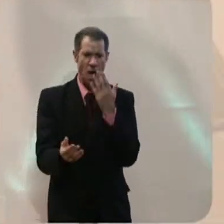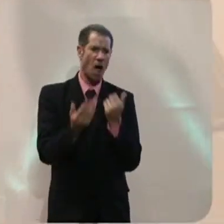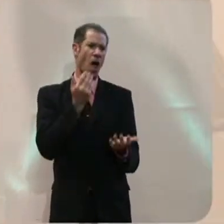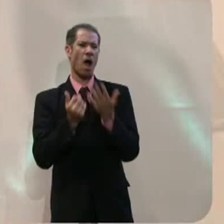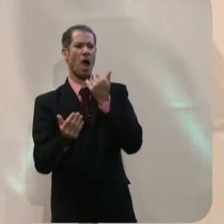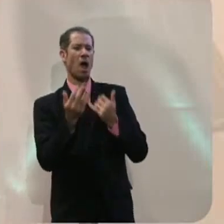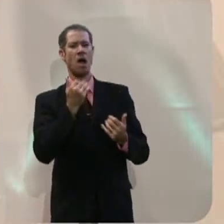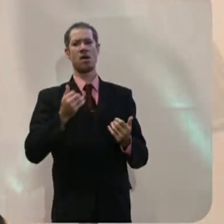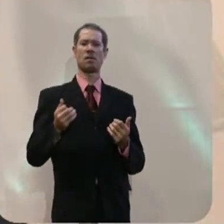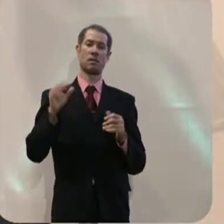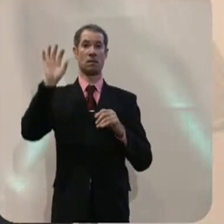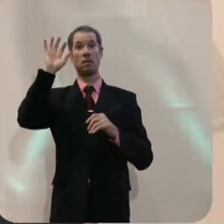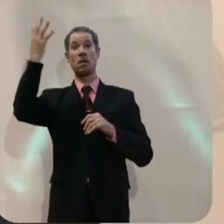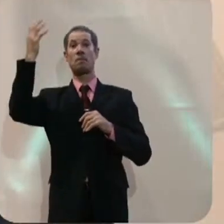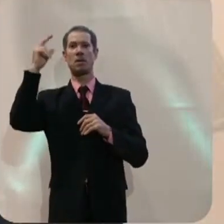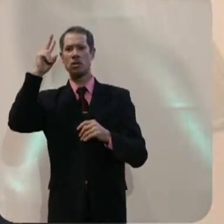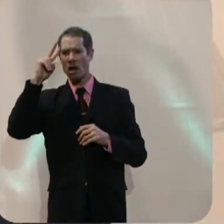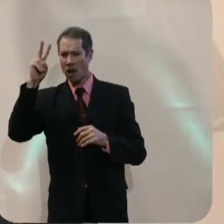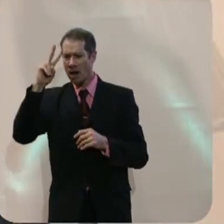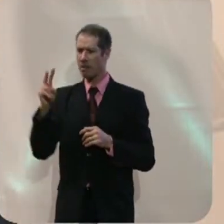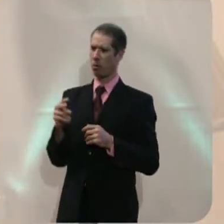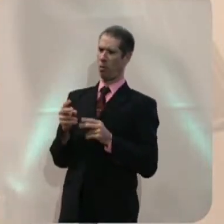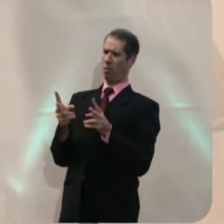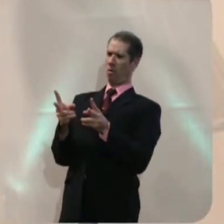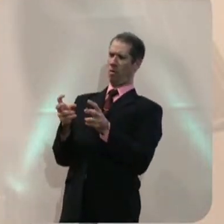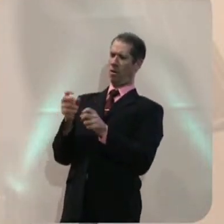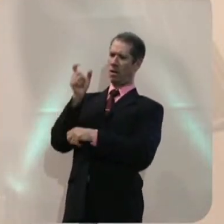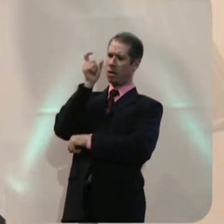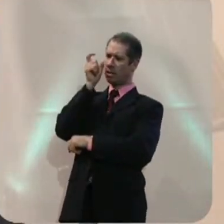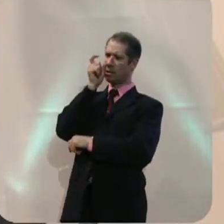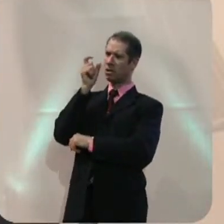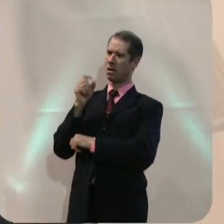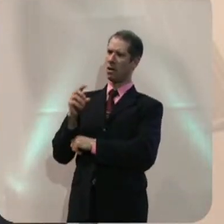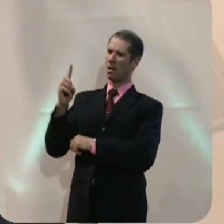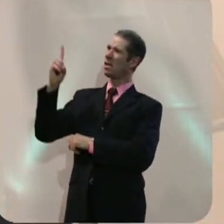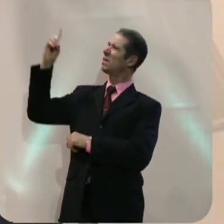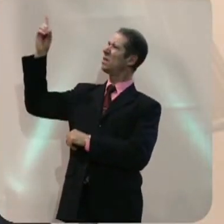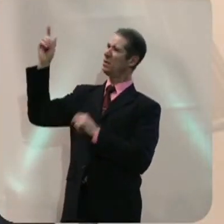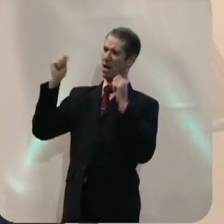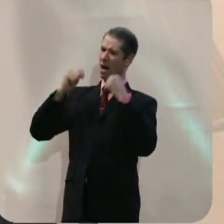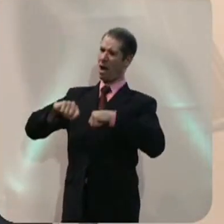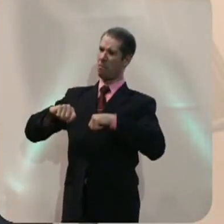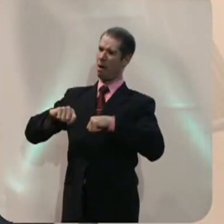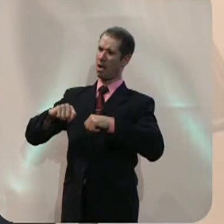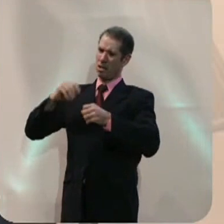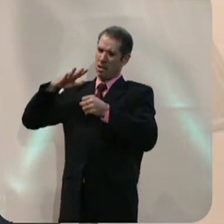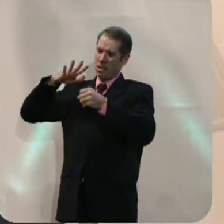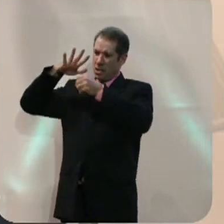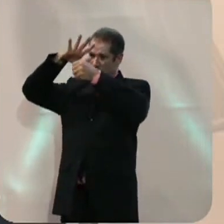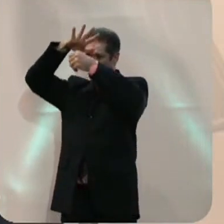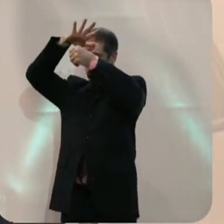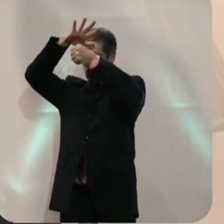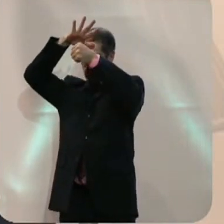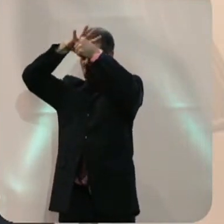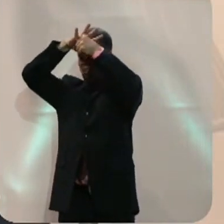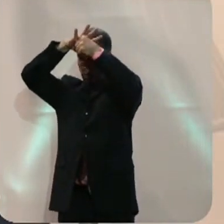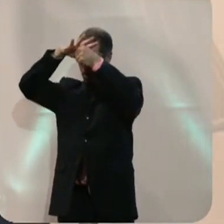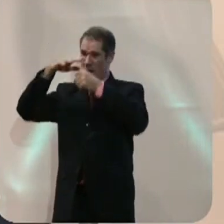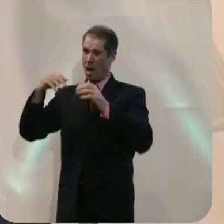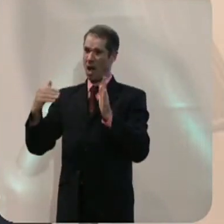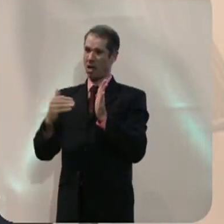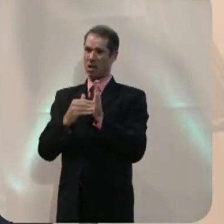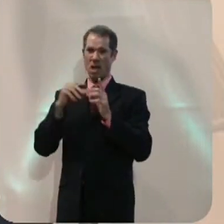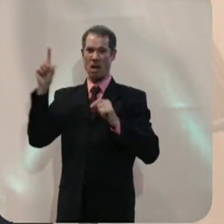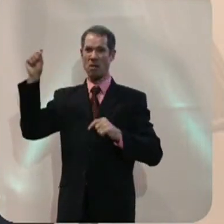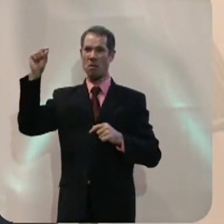grãos. E de repente ele lembrou desse texto. Se Deus é capaz de suprir até os